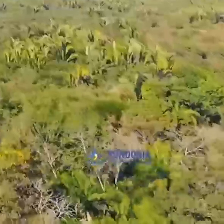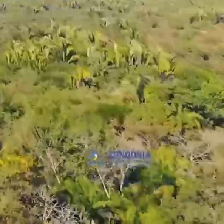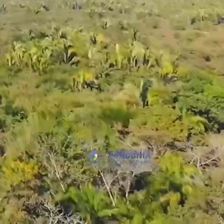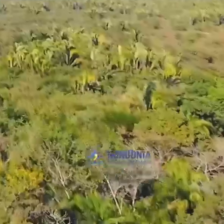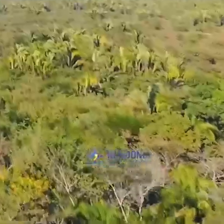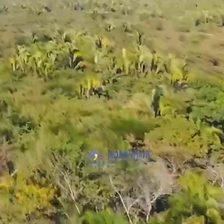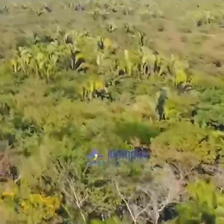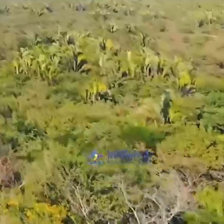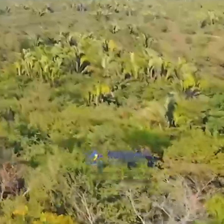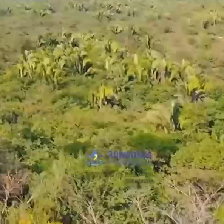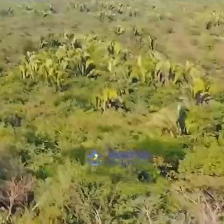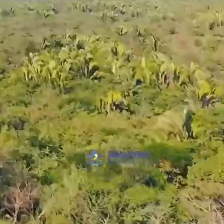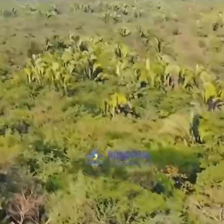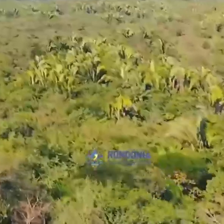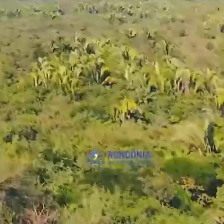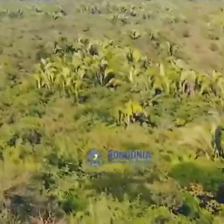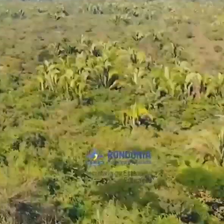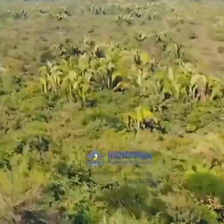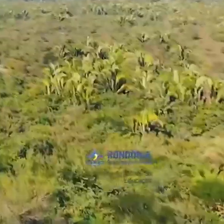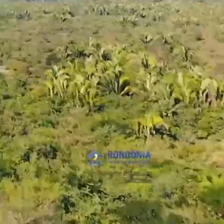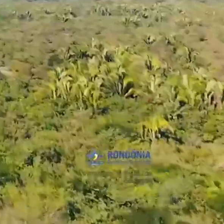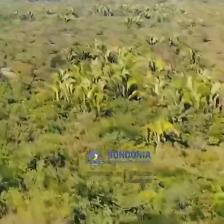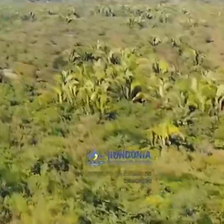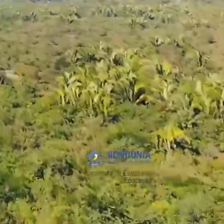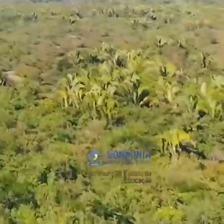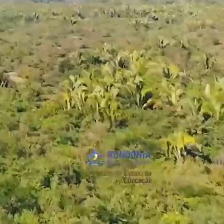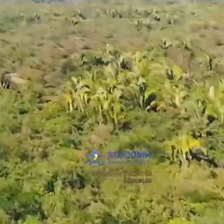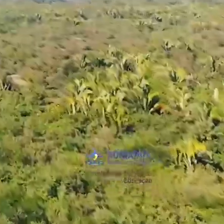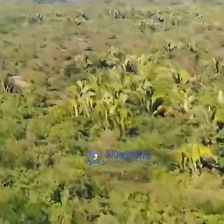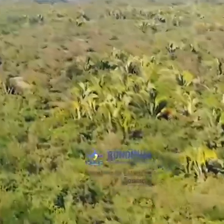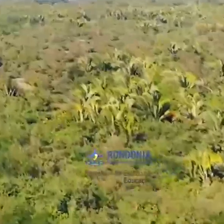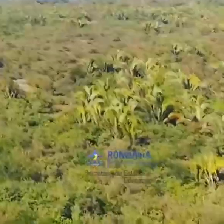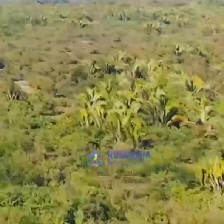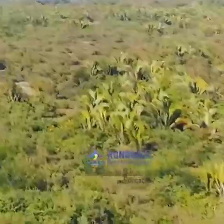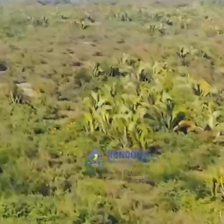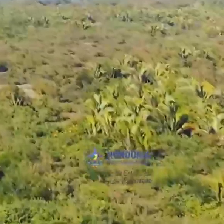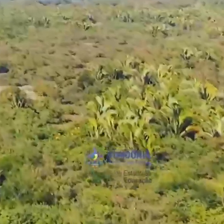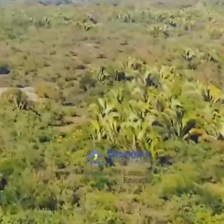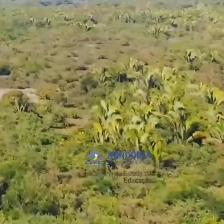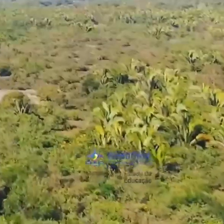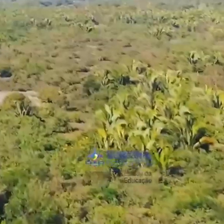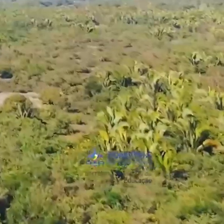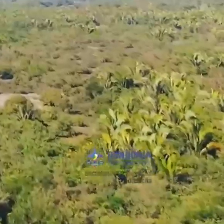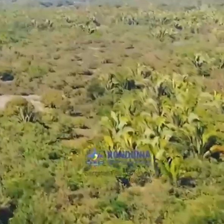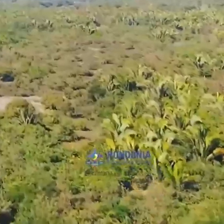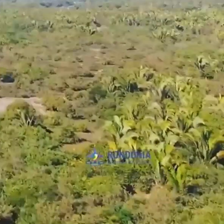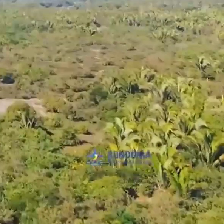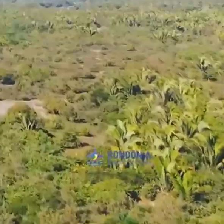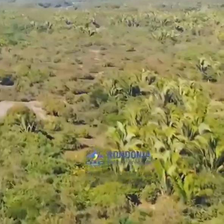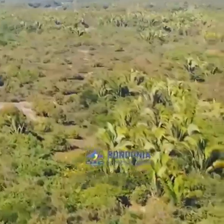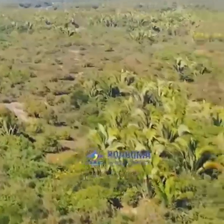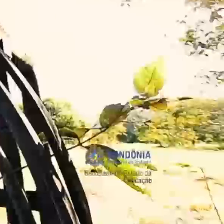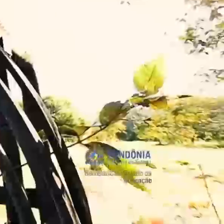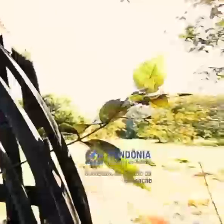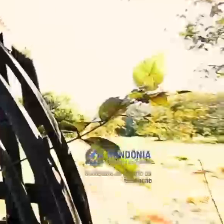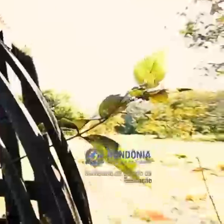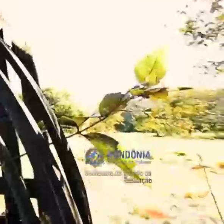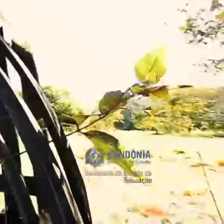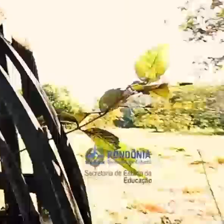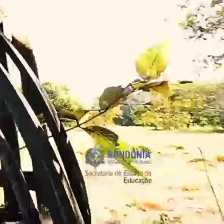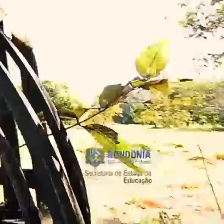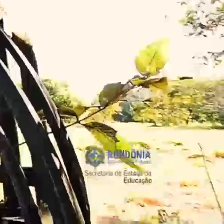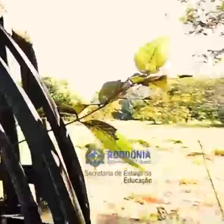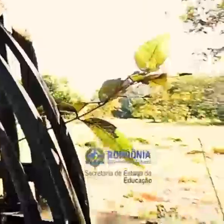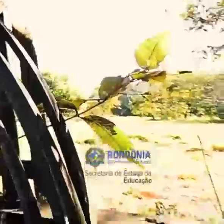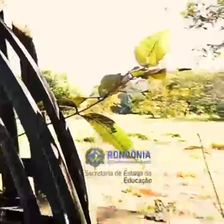Em 1909, Rondon chega à embocadura do rio Urupá, e aqui ele marca onde seria construída a